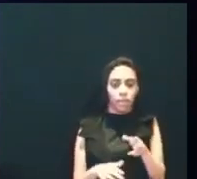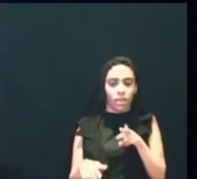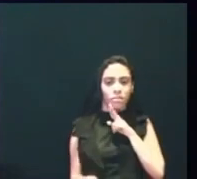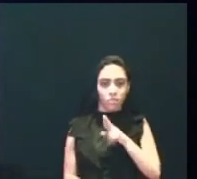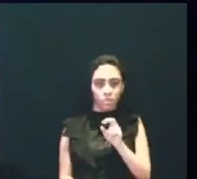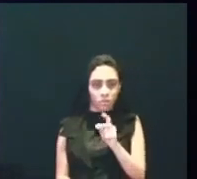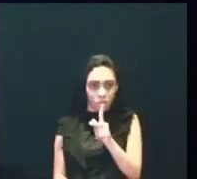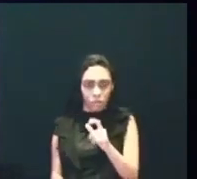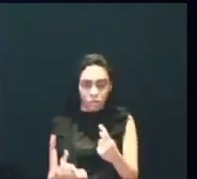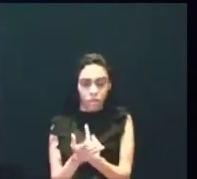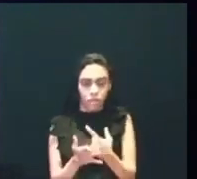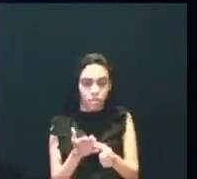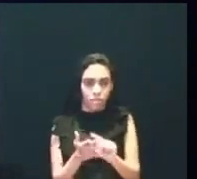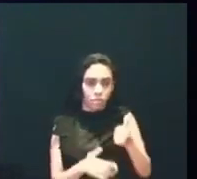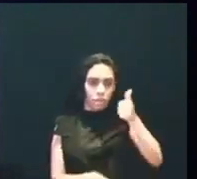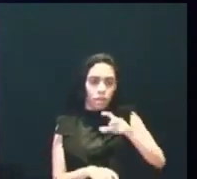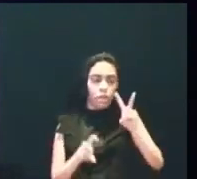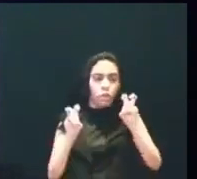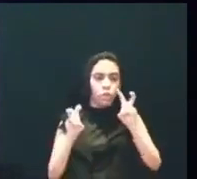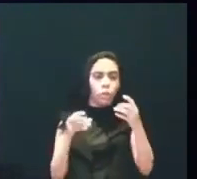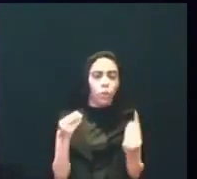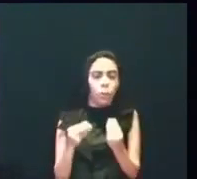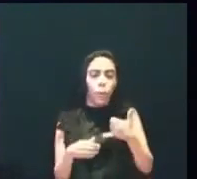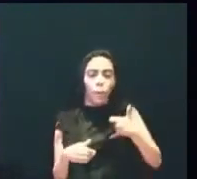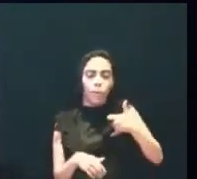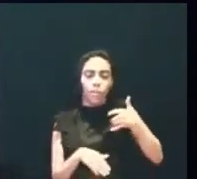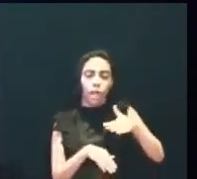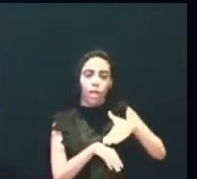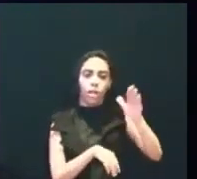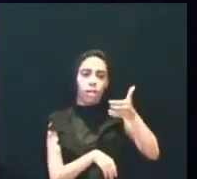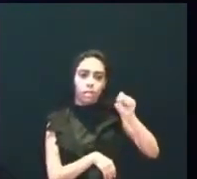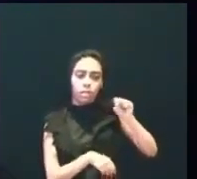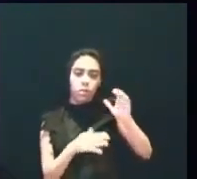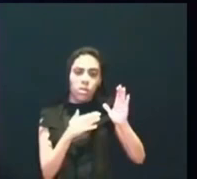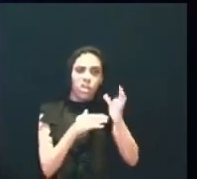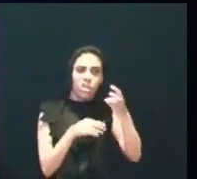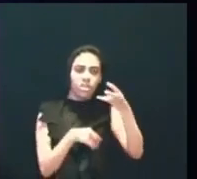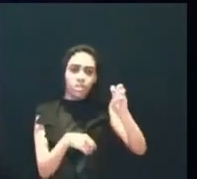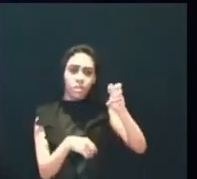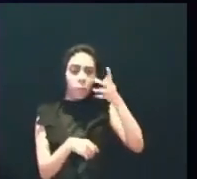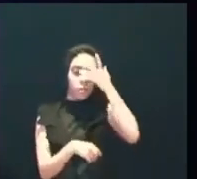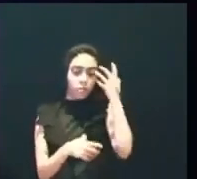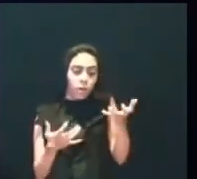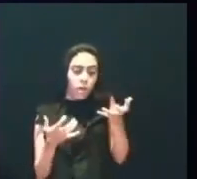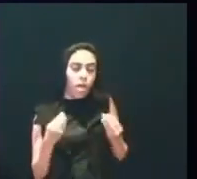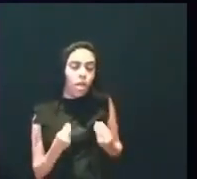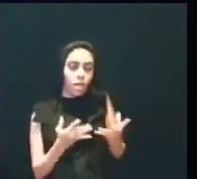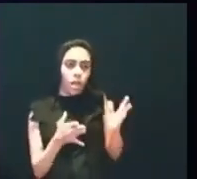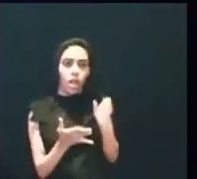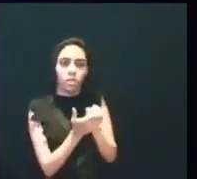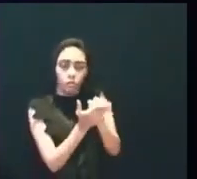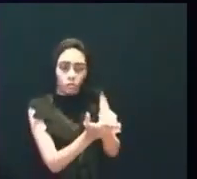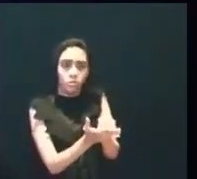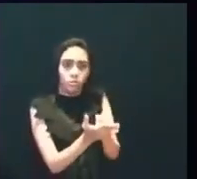primeira pergunta que se perguntou, a questão do ajuste da idade para os doadores, né? É como a gente conversou,